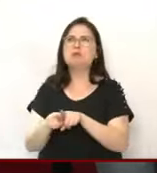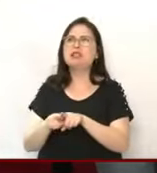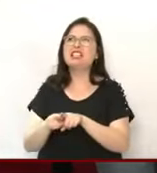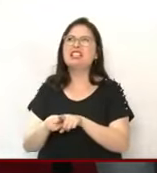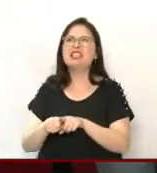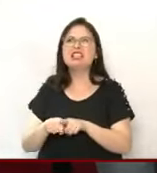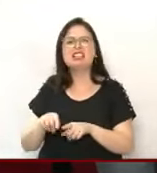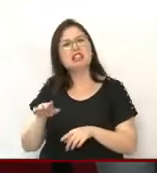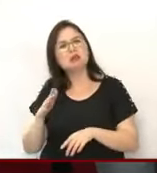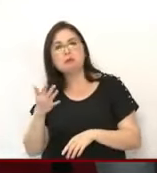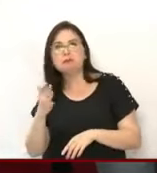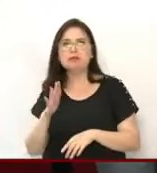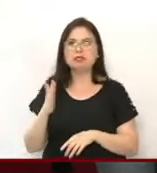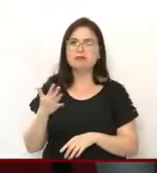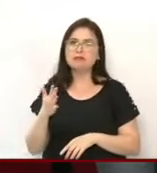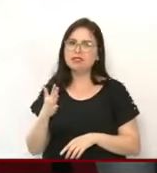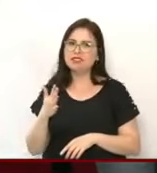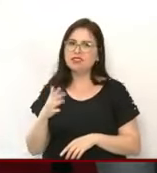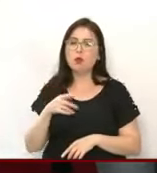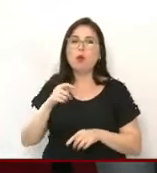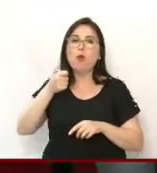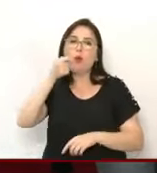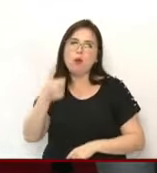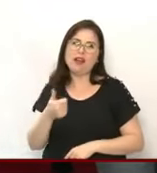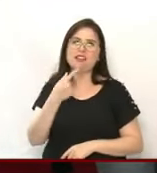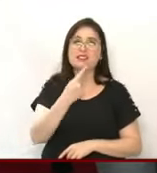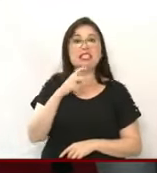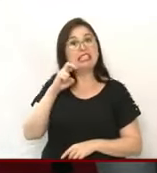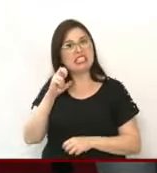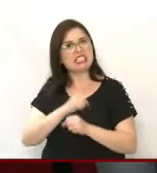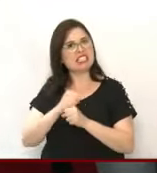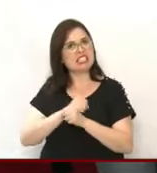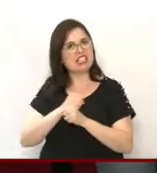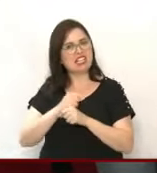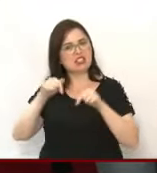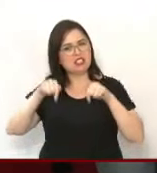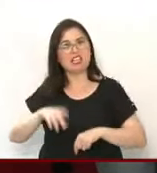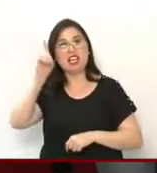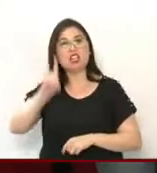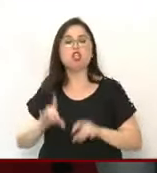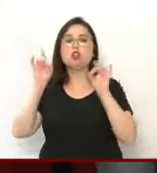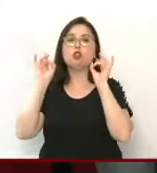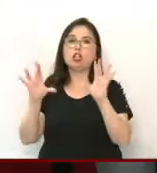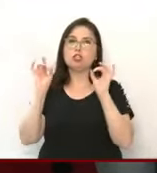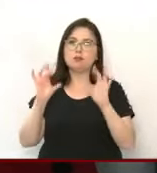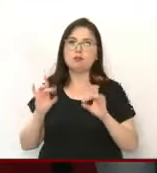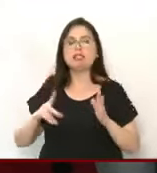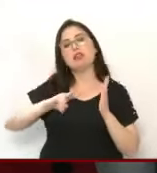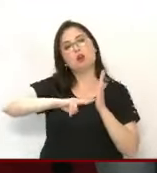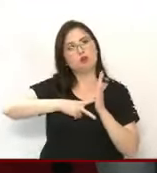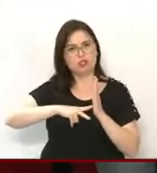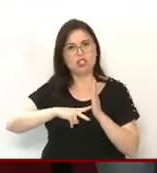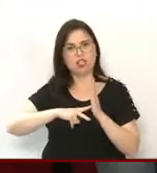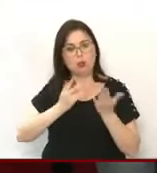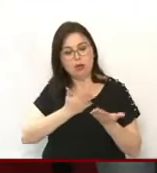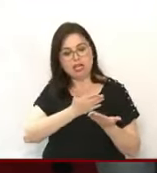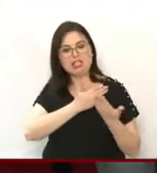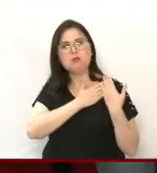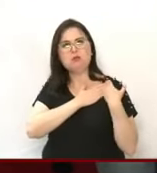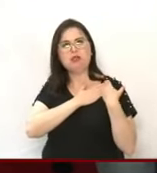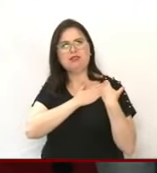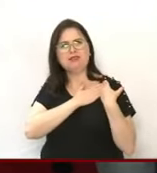pouco mais de quase 15 anos que eu estou aqui na executiva do sindicato, uma tarefa que me